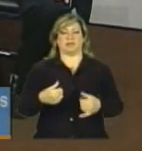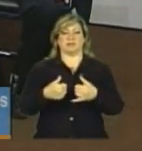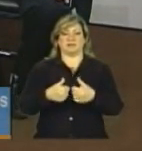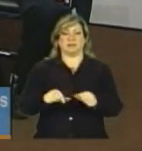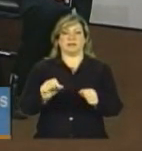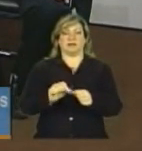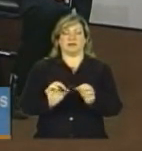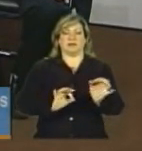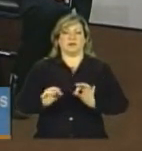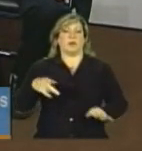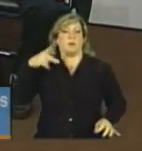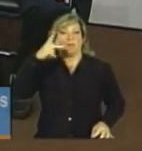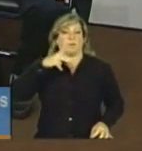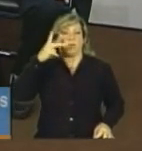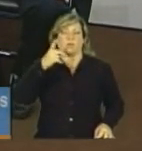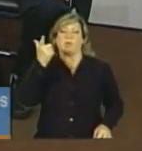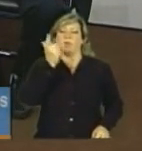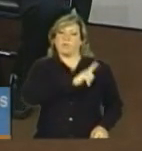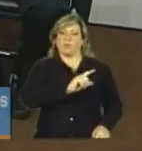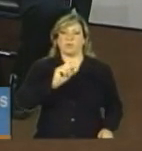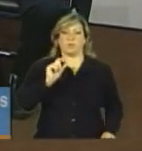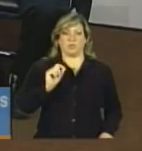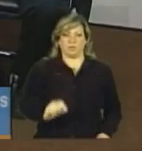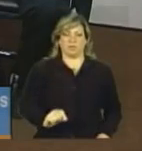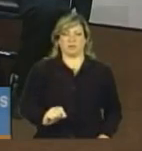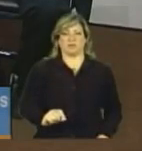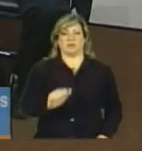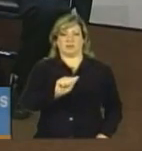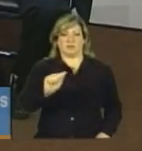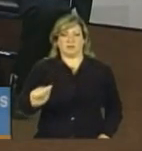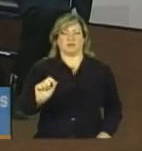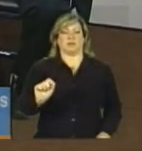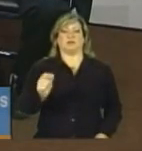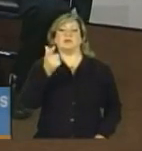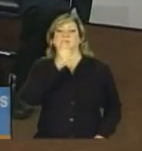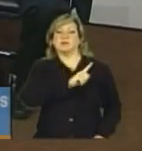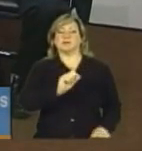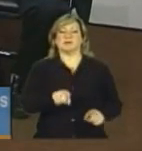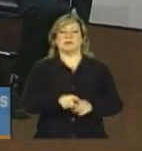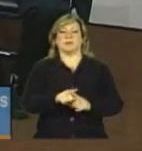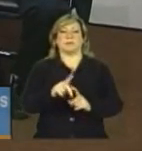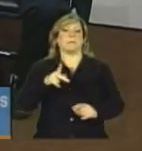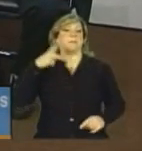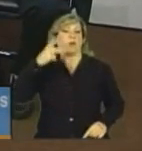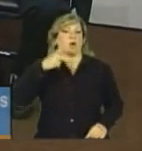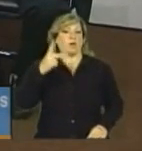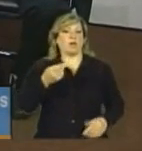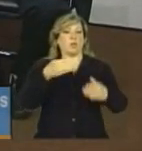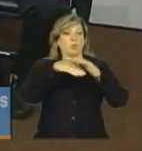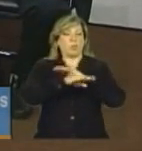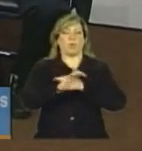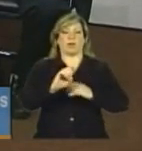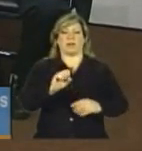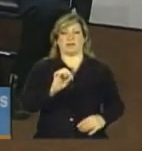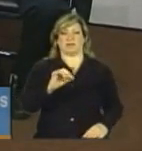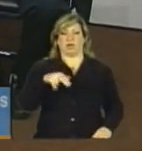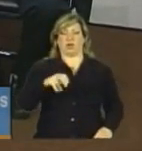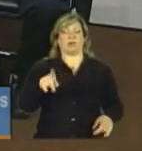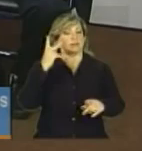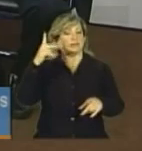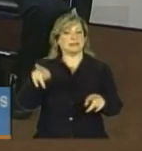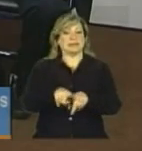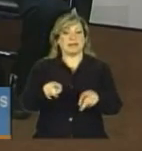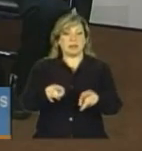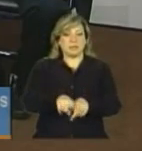processo de recuperação da política de aquisição de alimentos, política de estoques, né, que foram também direcionados para cestas alimentares,